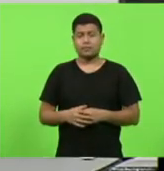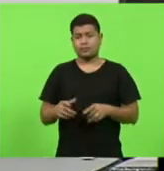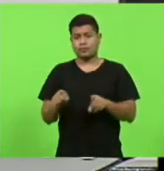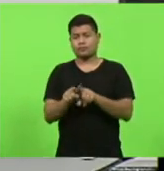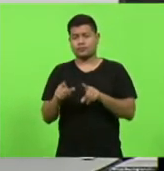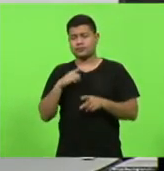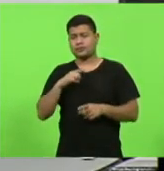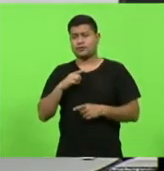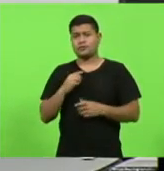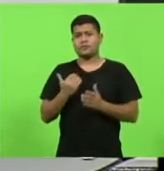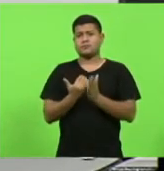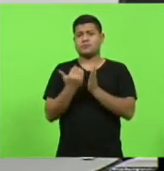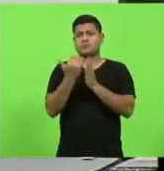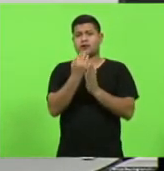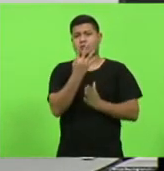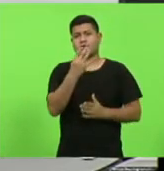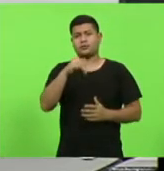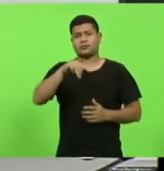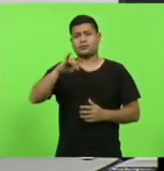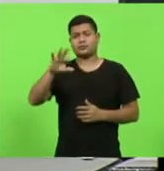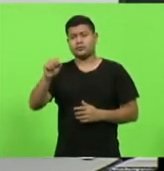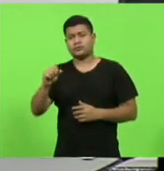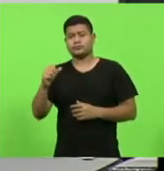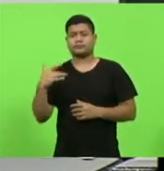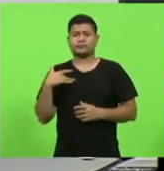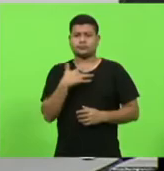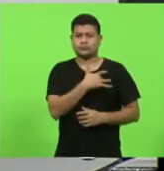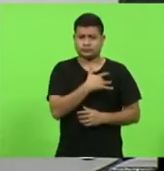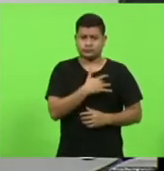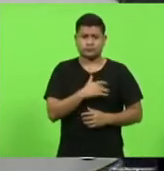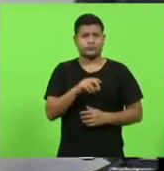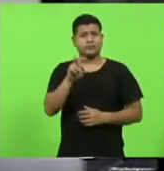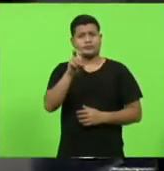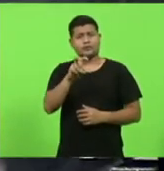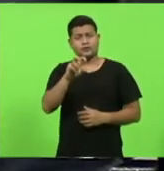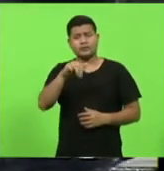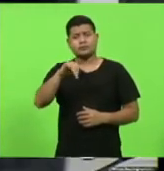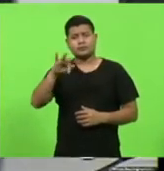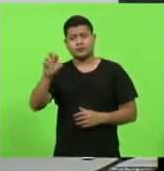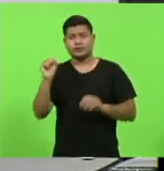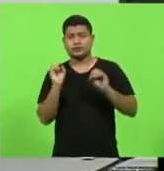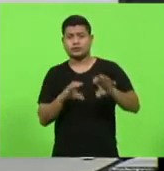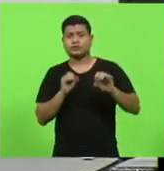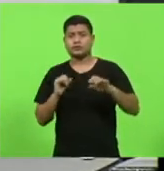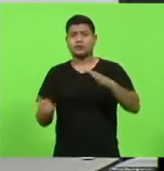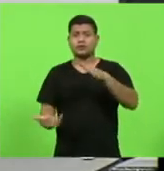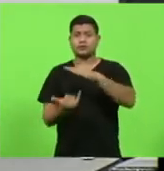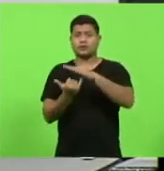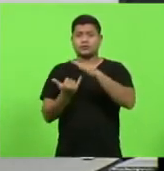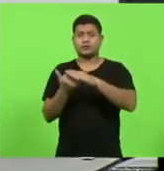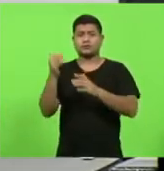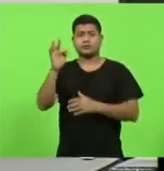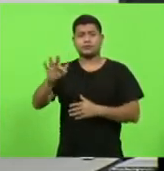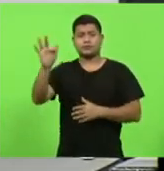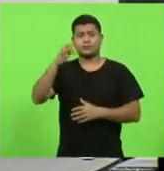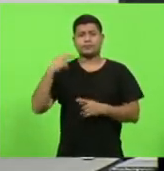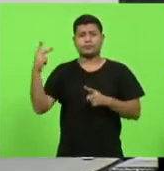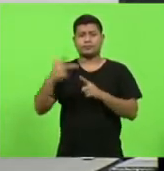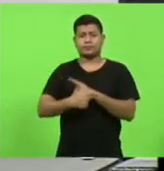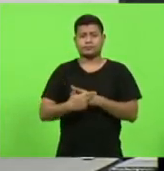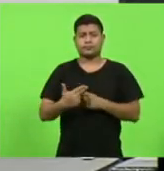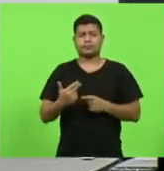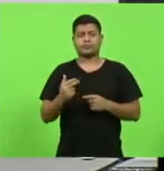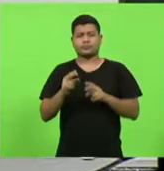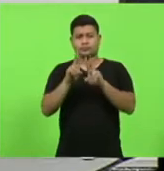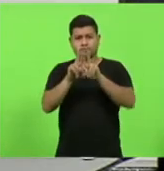milhões para a saúde, fora os mais de 5 milhões para a educação, o Instituto Federal teve corte, a Universidade Federal